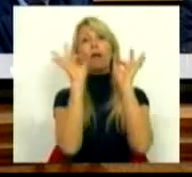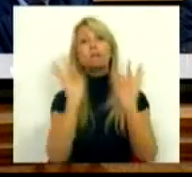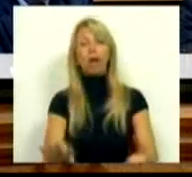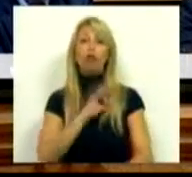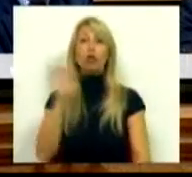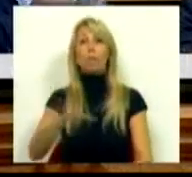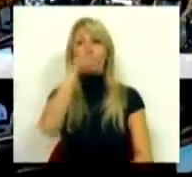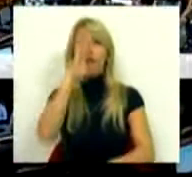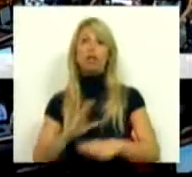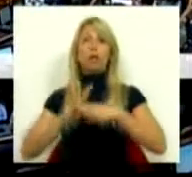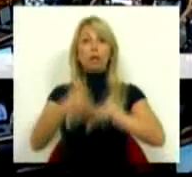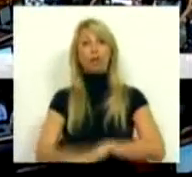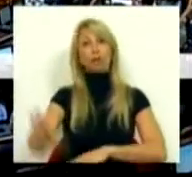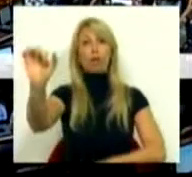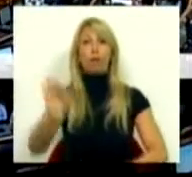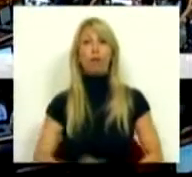intervenção.